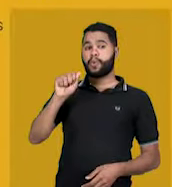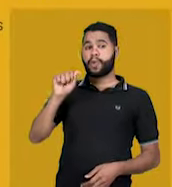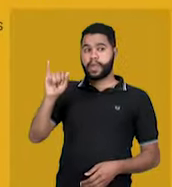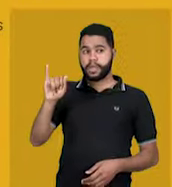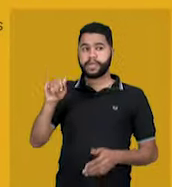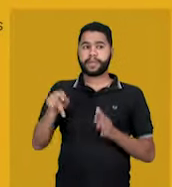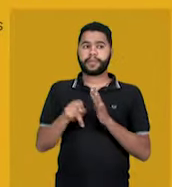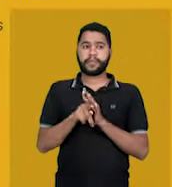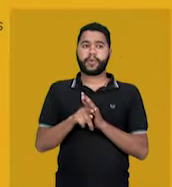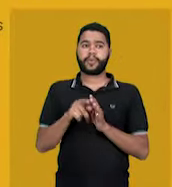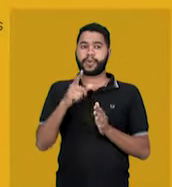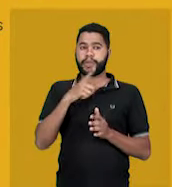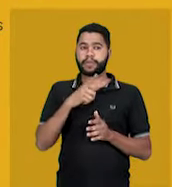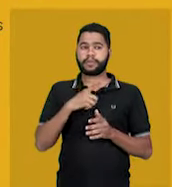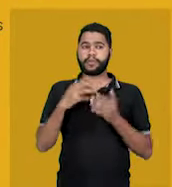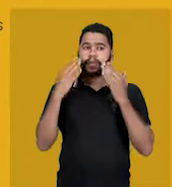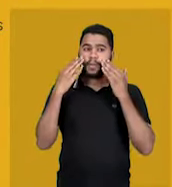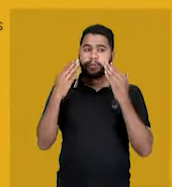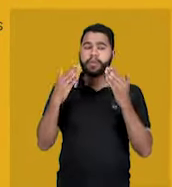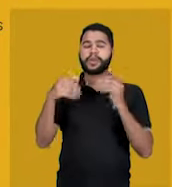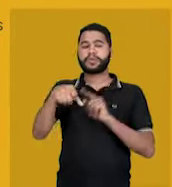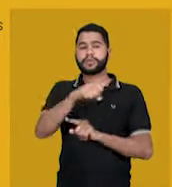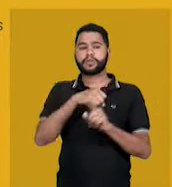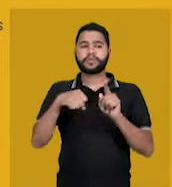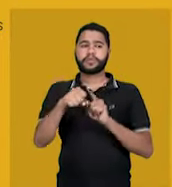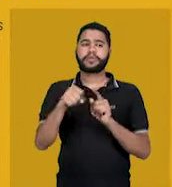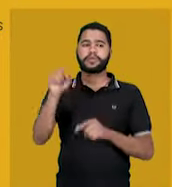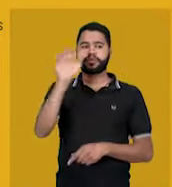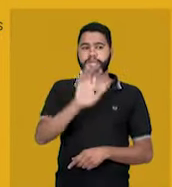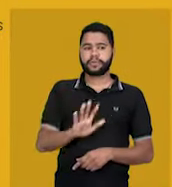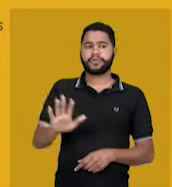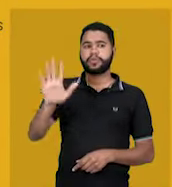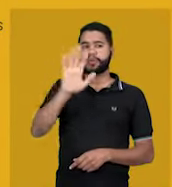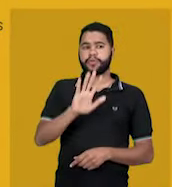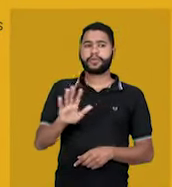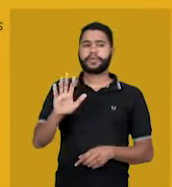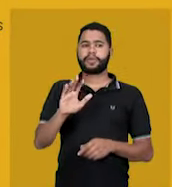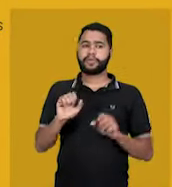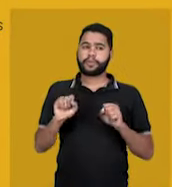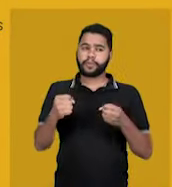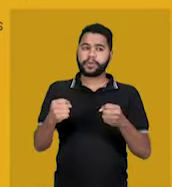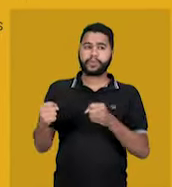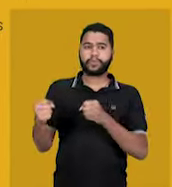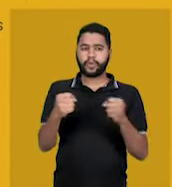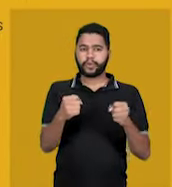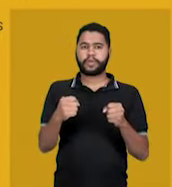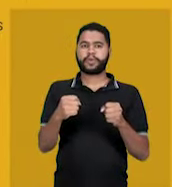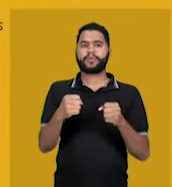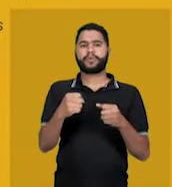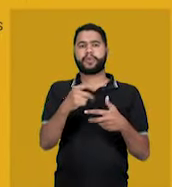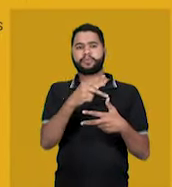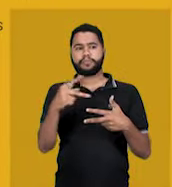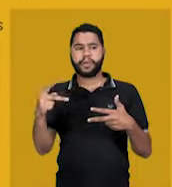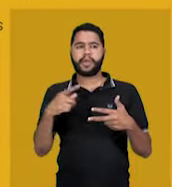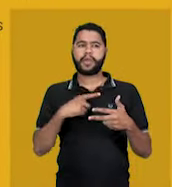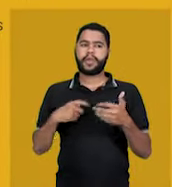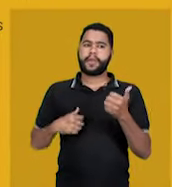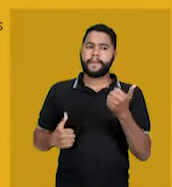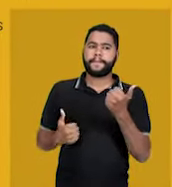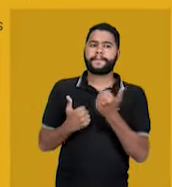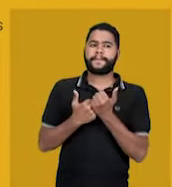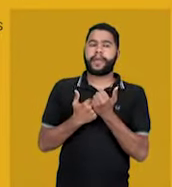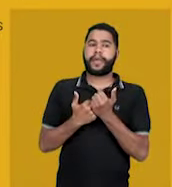poderes do Executivo Federal perante a sociedade nacional. Esses atos institucionais estabeleceram os aparatos de repressão